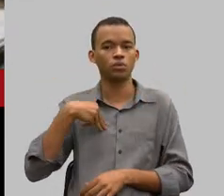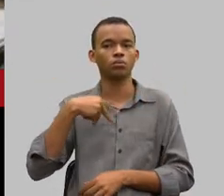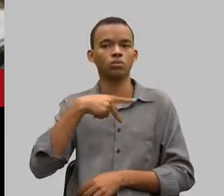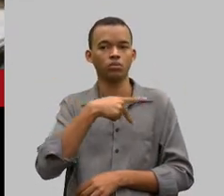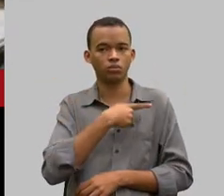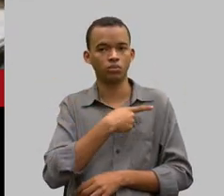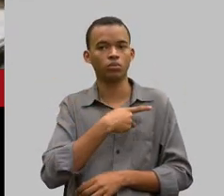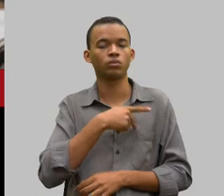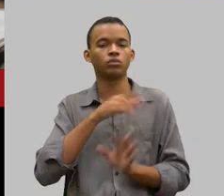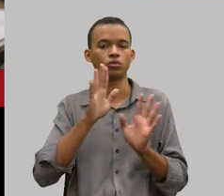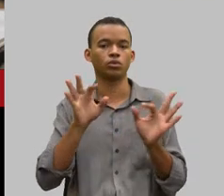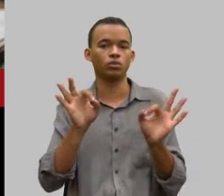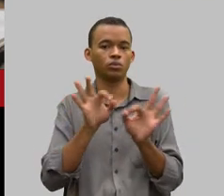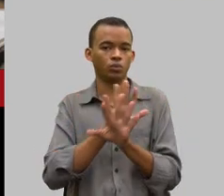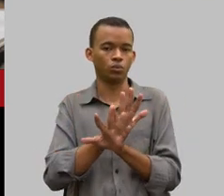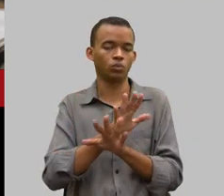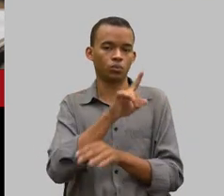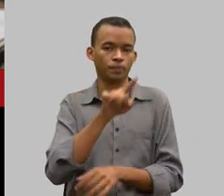eh